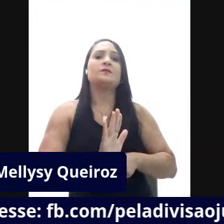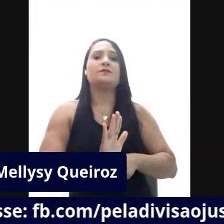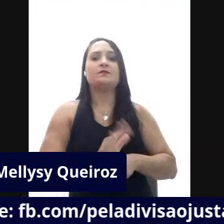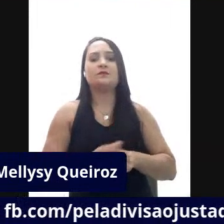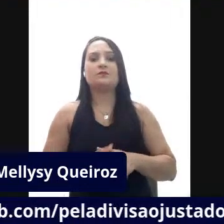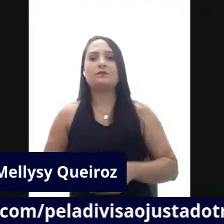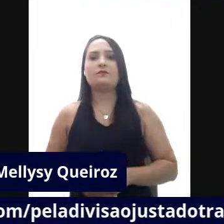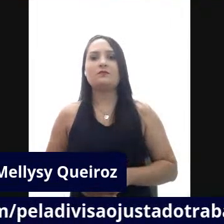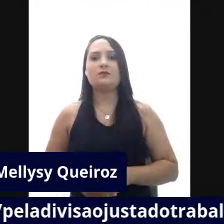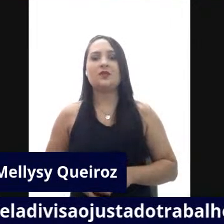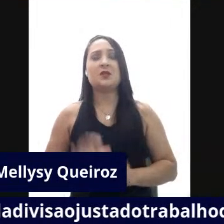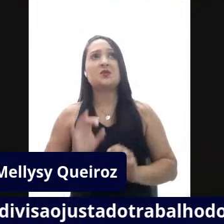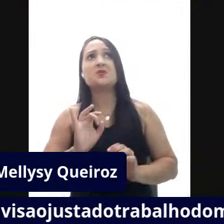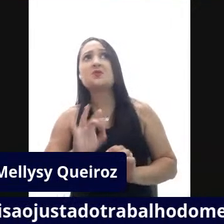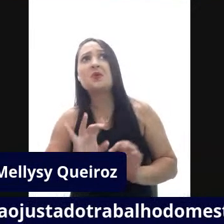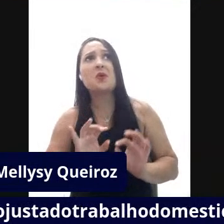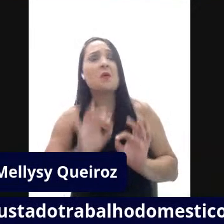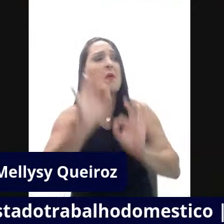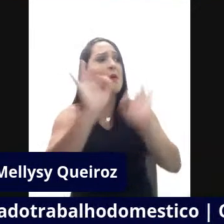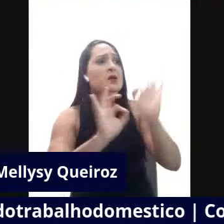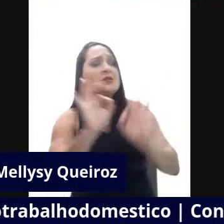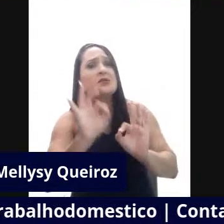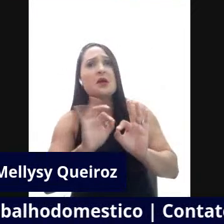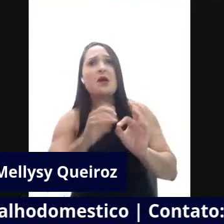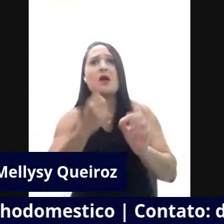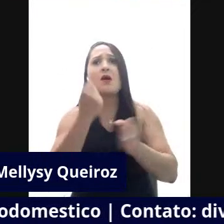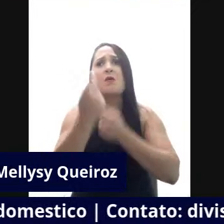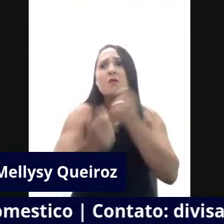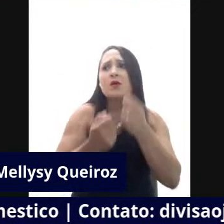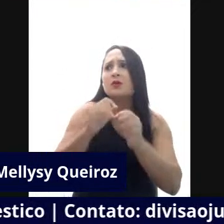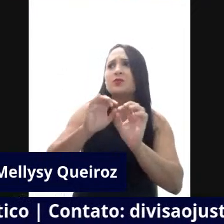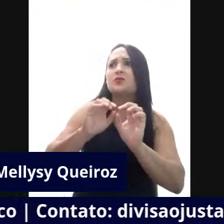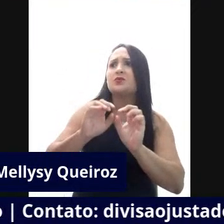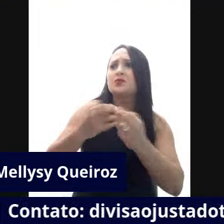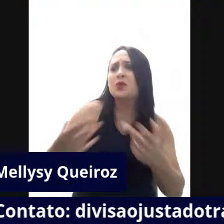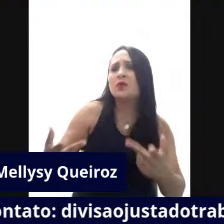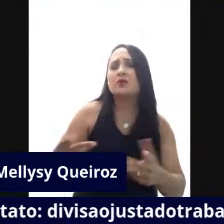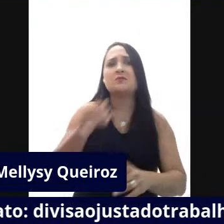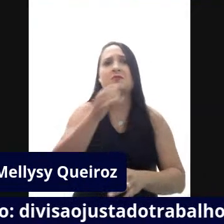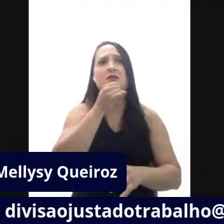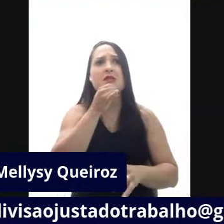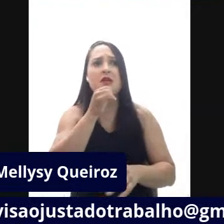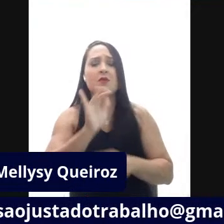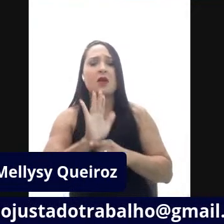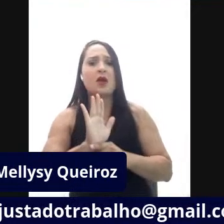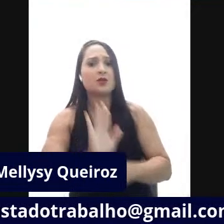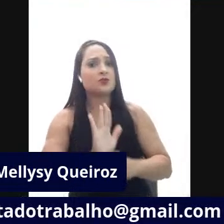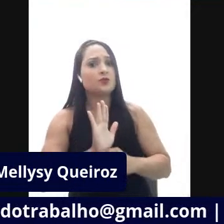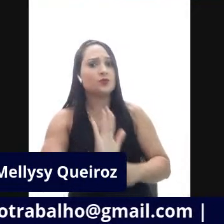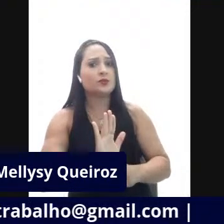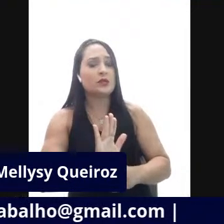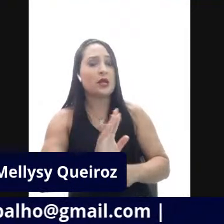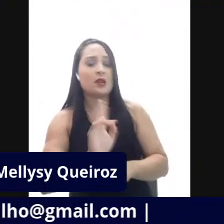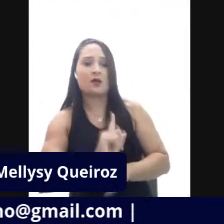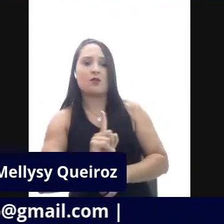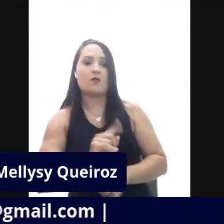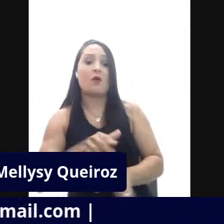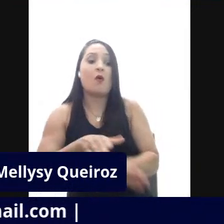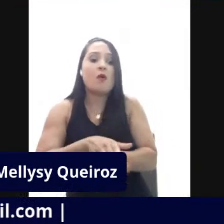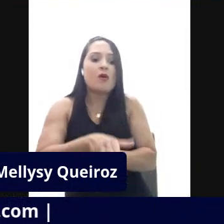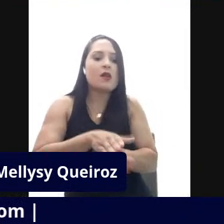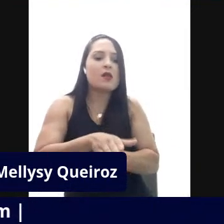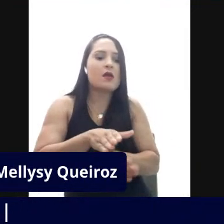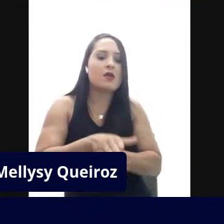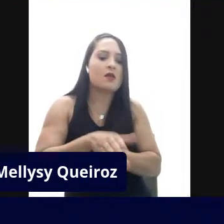pequenos reparos. Ele está relacionado a ajudar o filho na atividade, a orientar o filho na atividade, que não é ajuda,